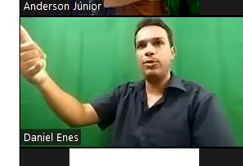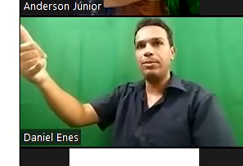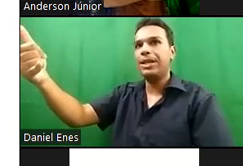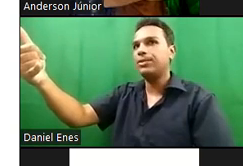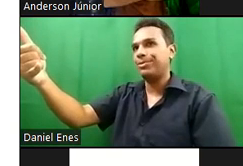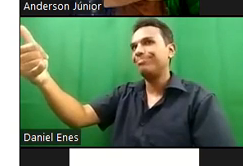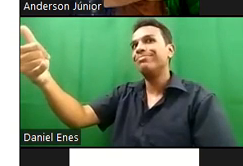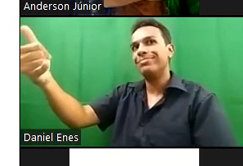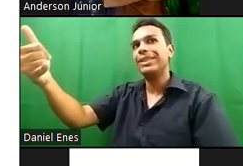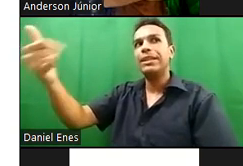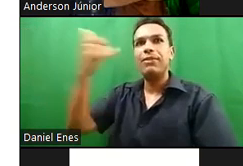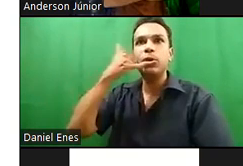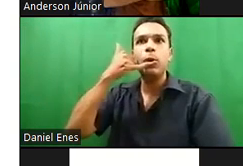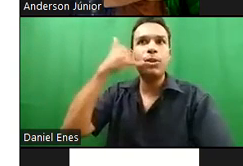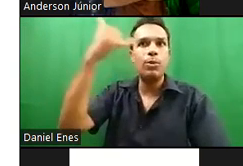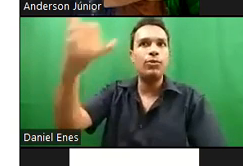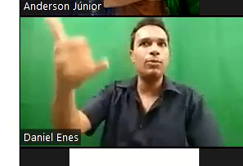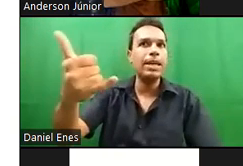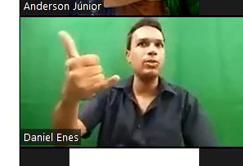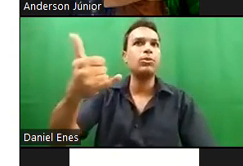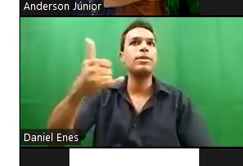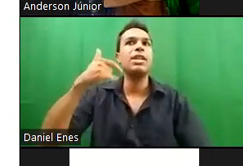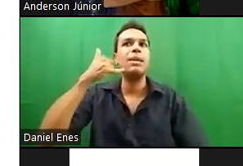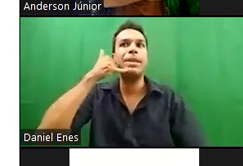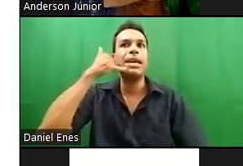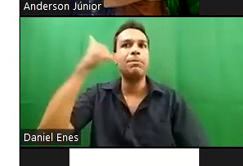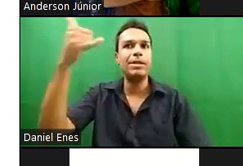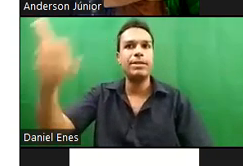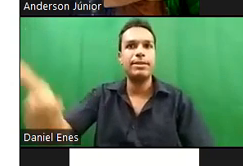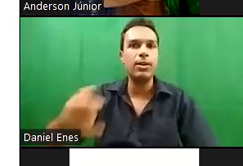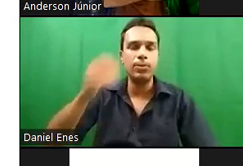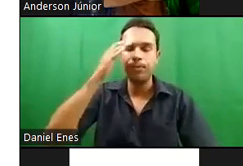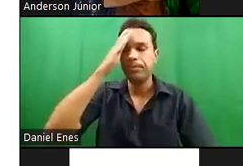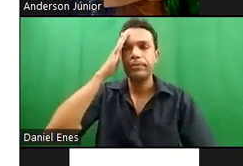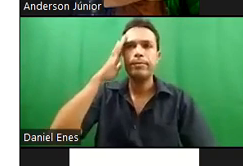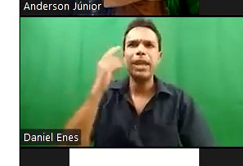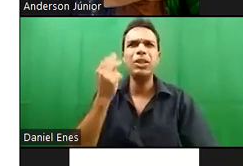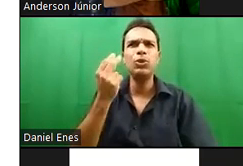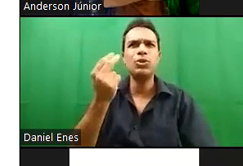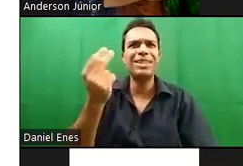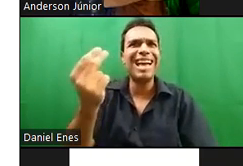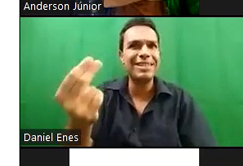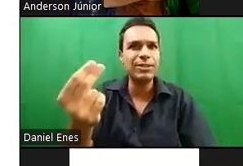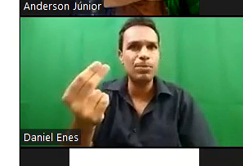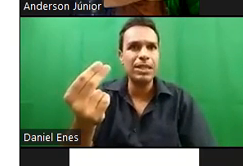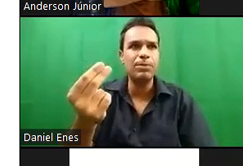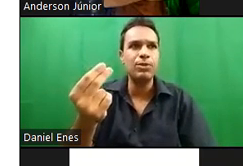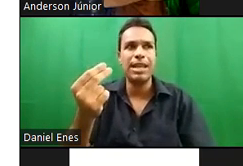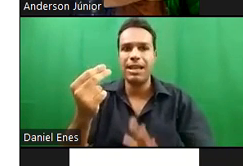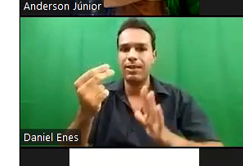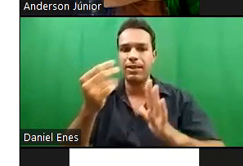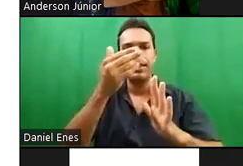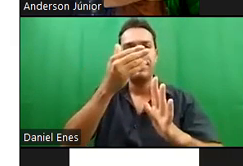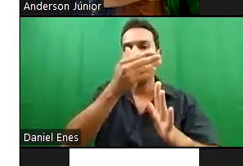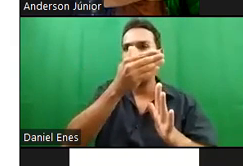no movimento. Tá vendo como é que o movimento, seja lá pela repetição e outros detalhezinhos mínimos,